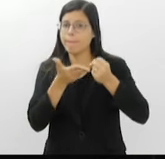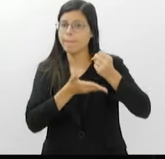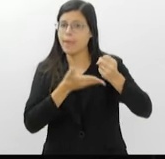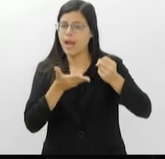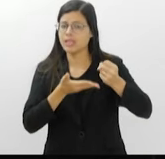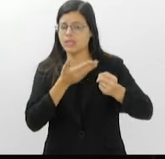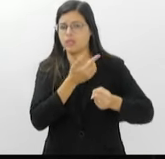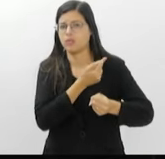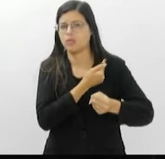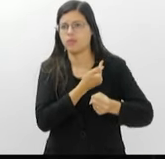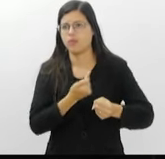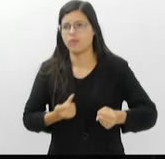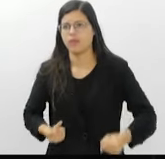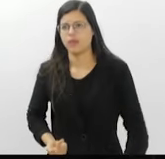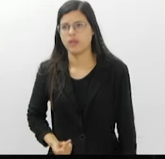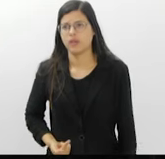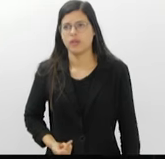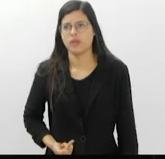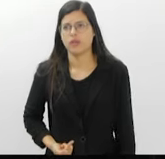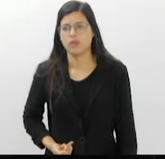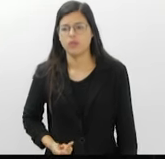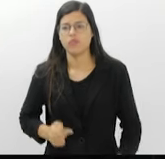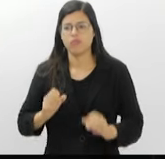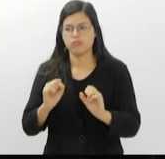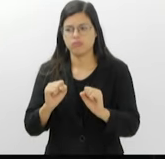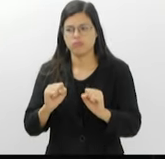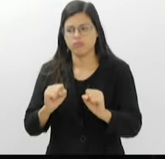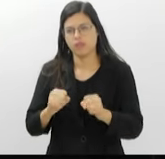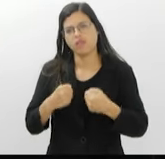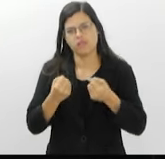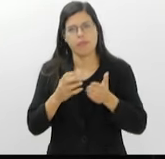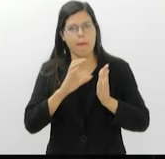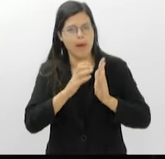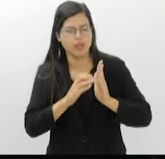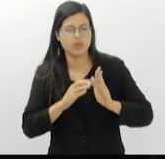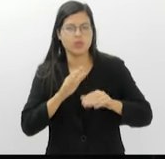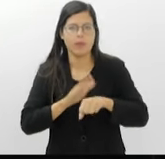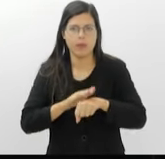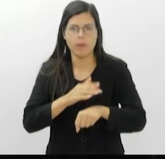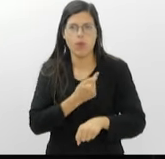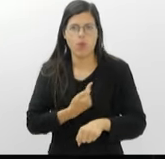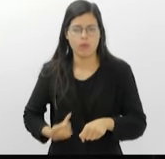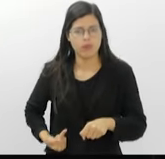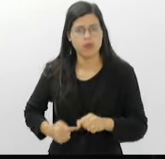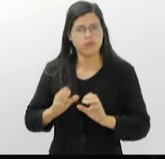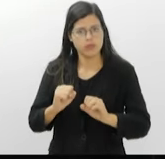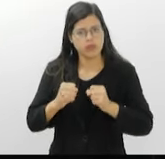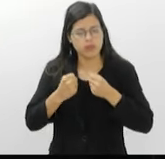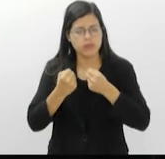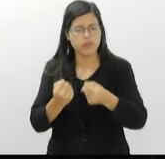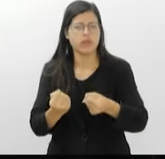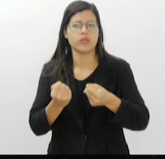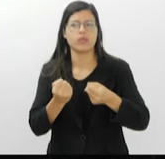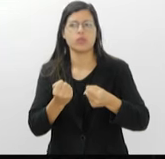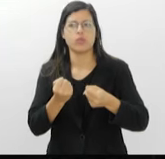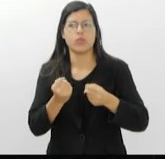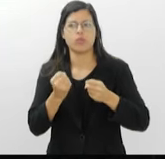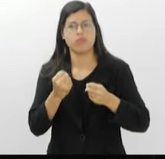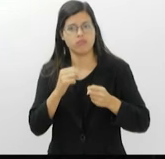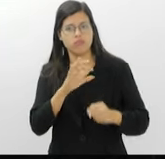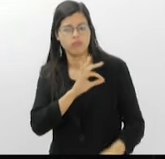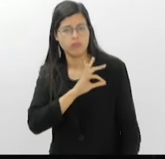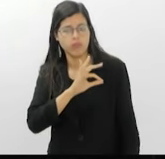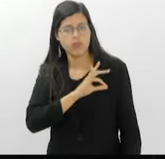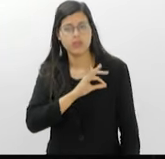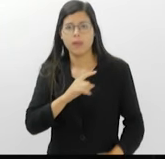governo, a gente é defensor da segurança pública, sou apoiador das forças de segurança, mas o Rio de Janeiro está perdendo o